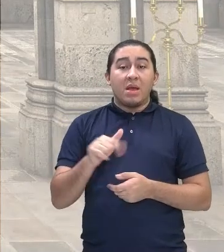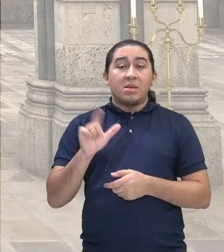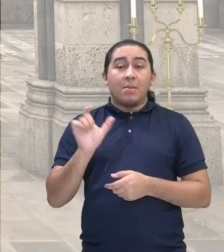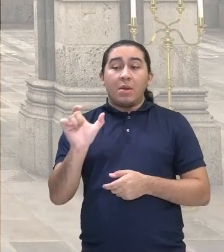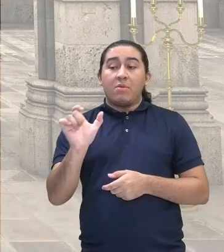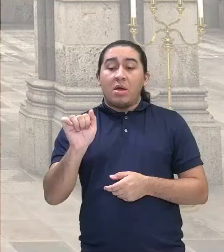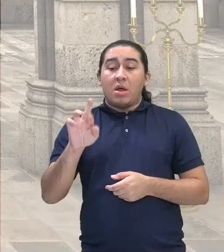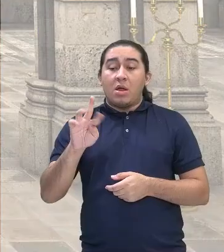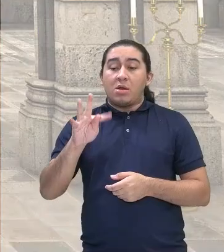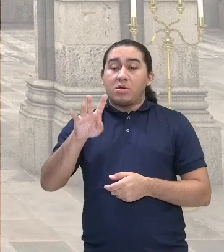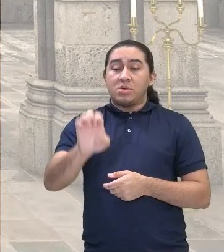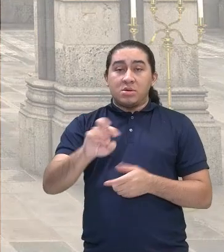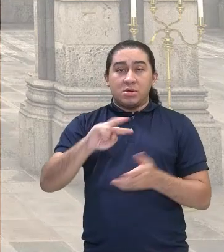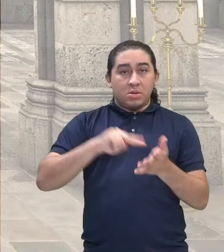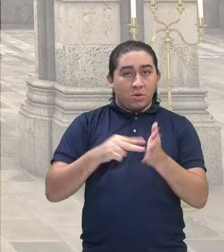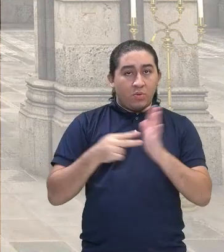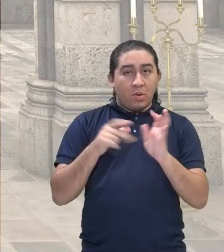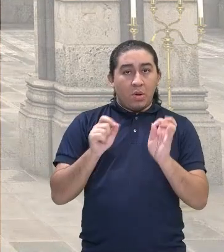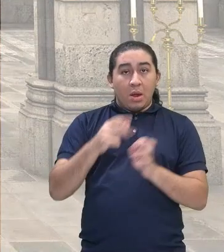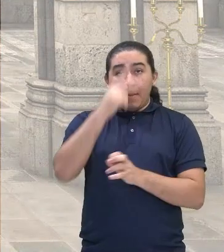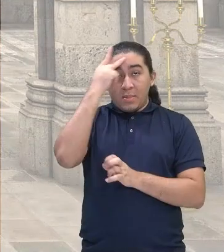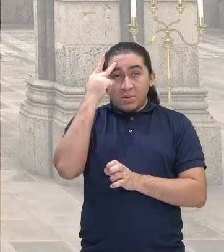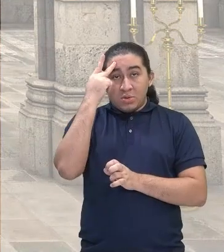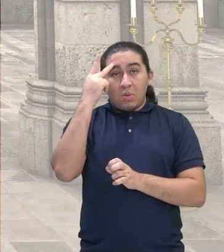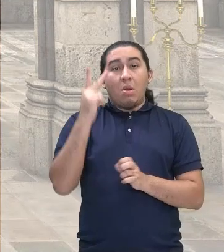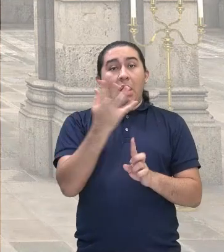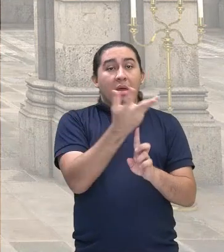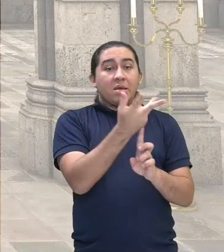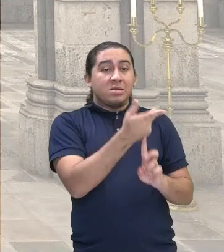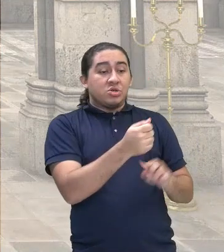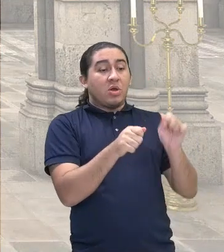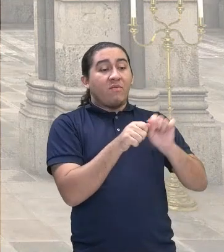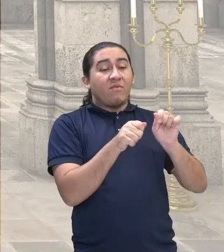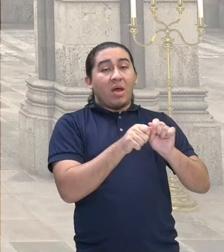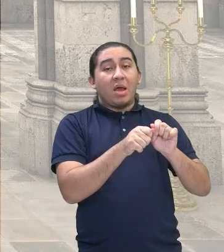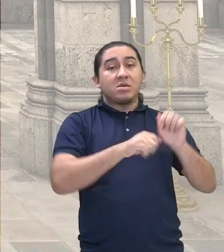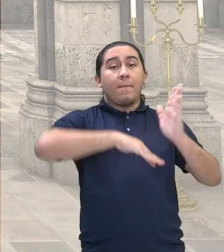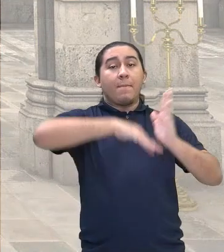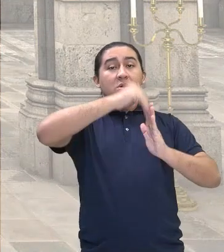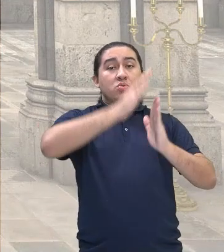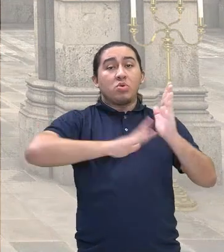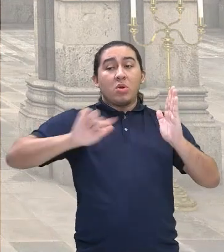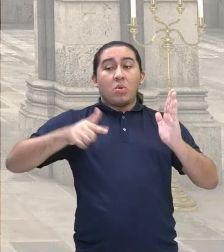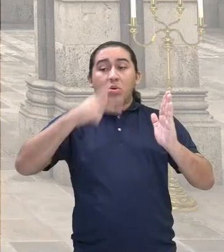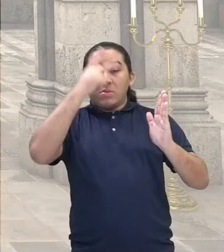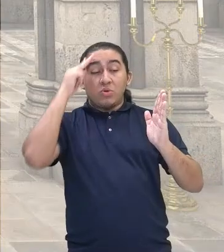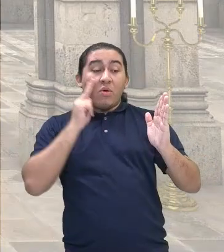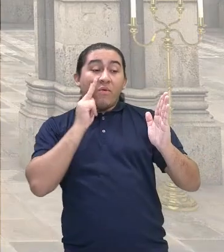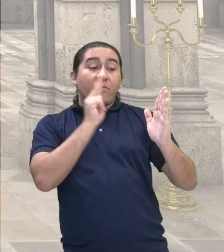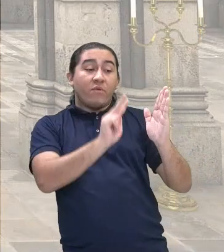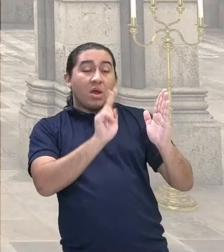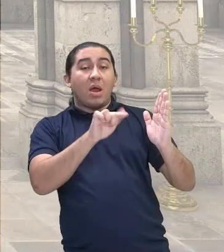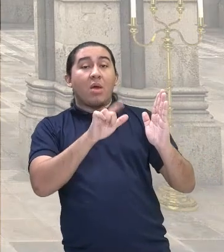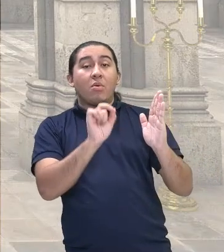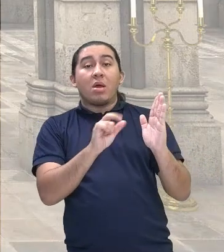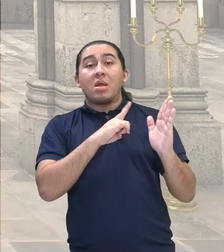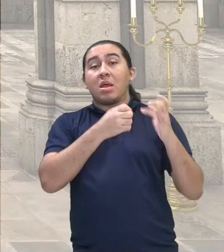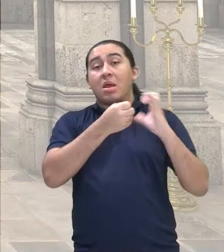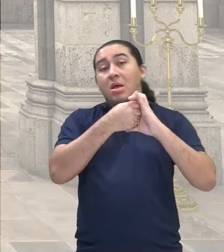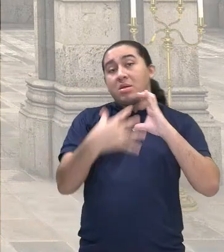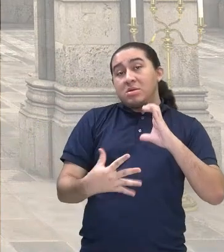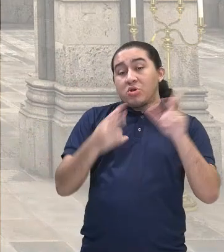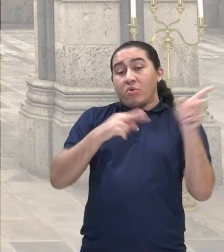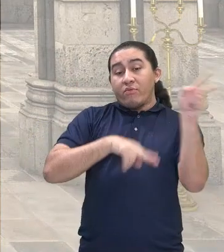o artista ele produzia uma arte para ser apreciada como experiência estética. A arte não